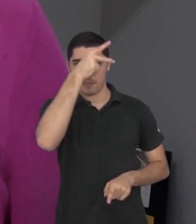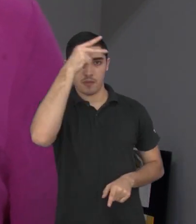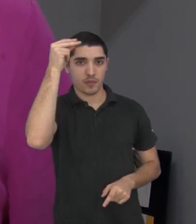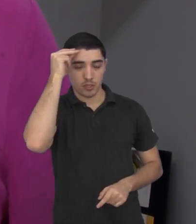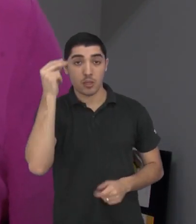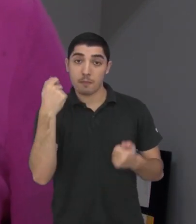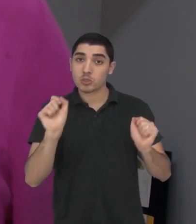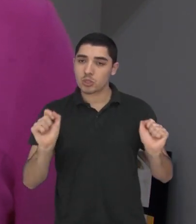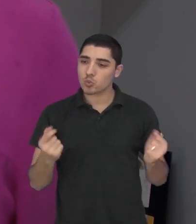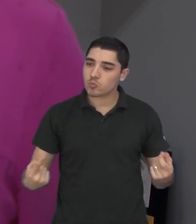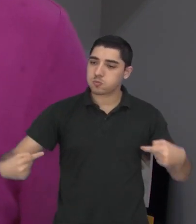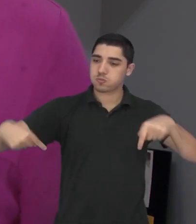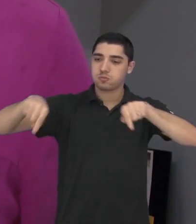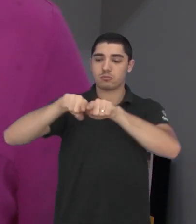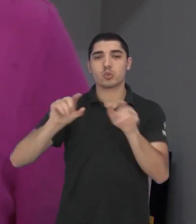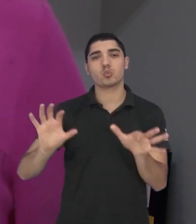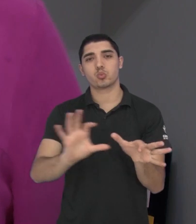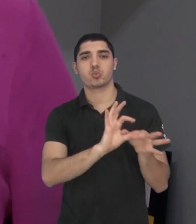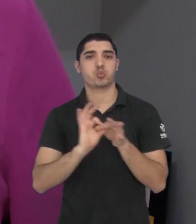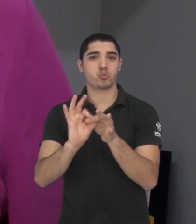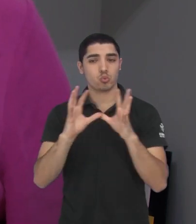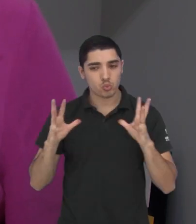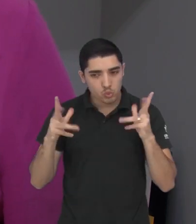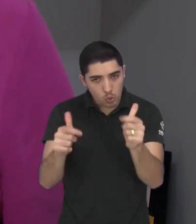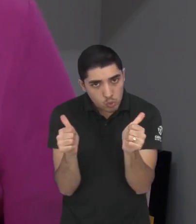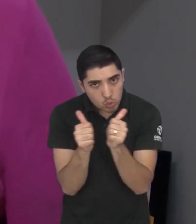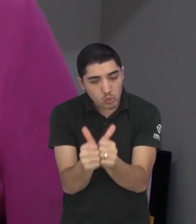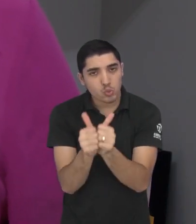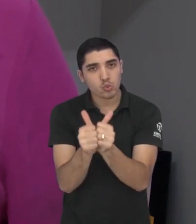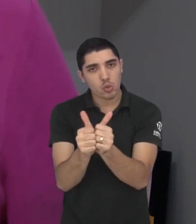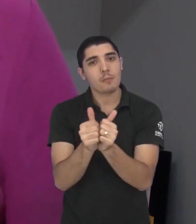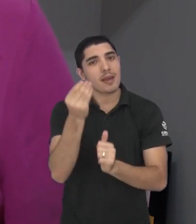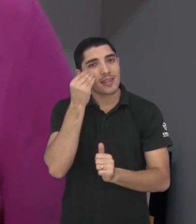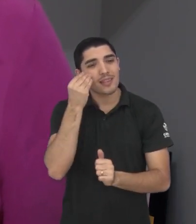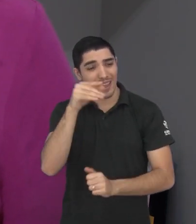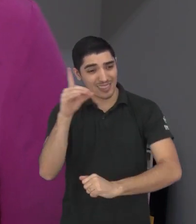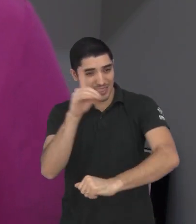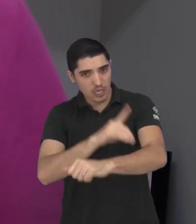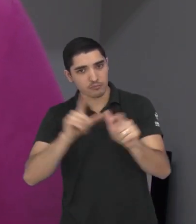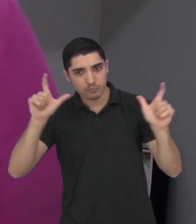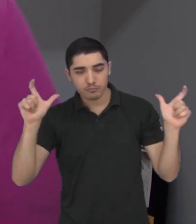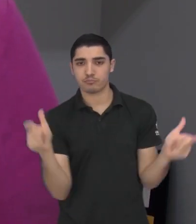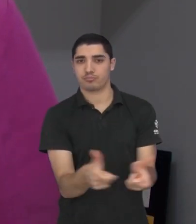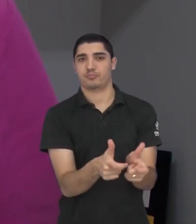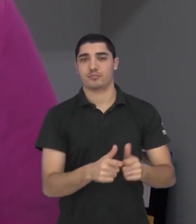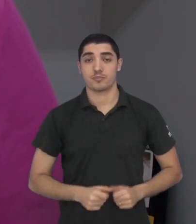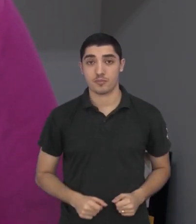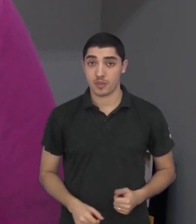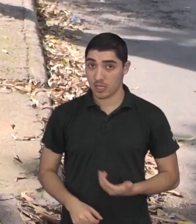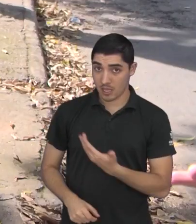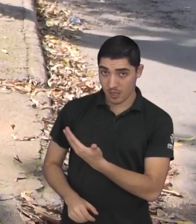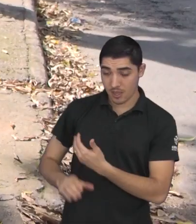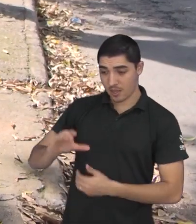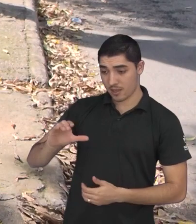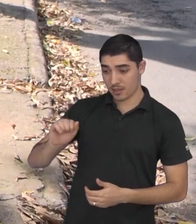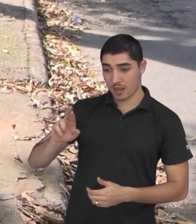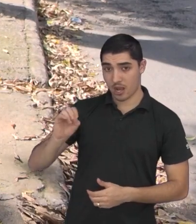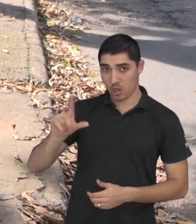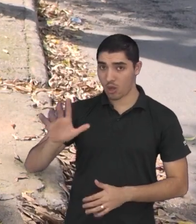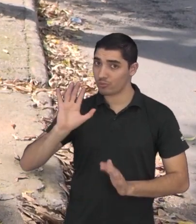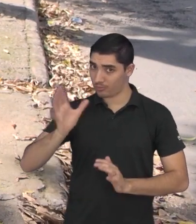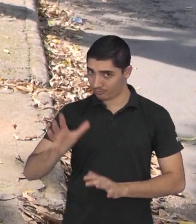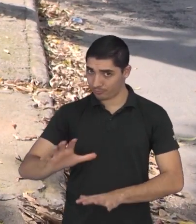trânsito. Eu vejo de uma forma muito positiva, né, essa diminuição do número de mortes na nossa cidade. acho que